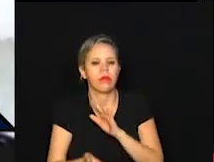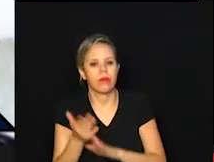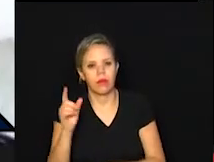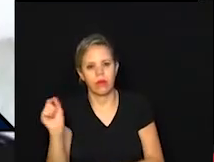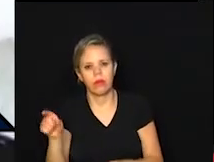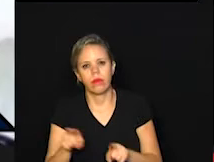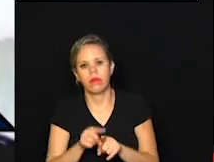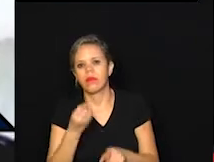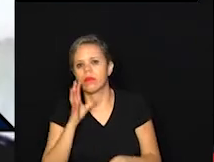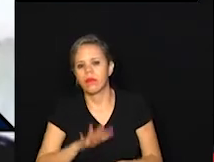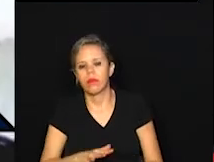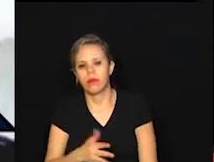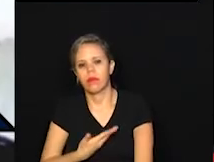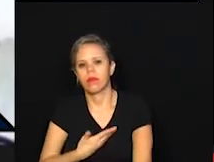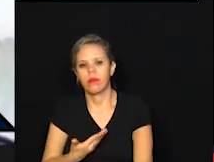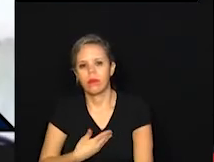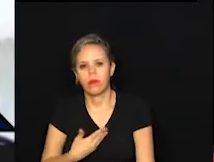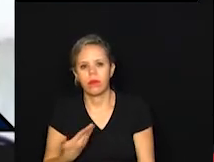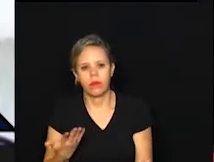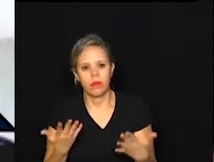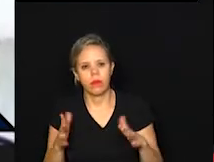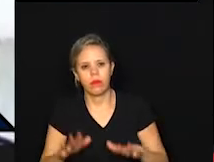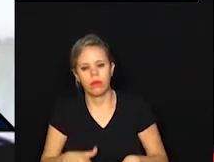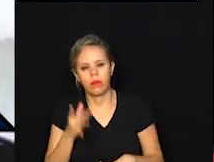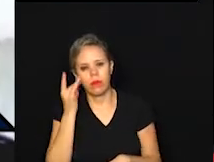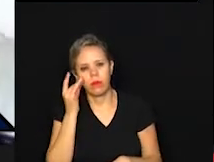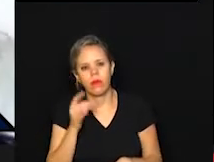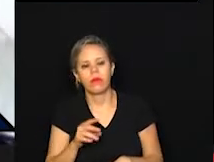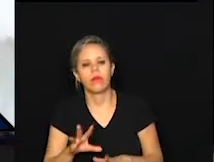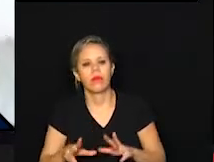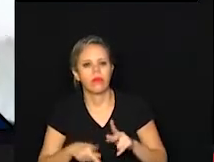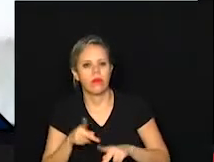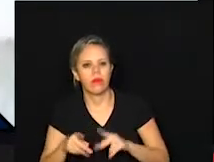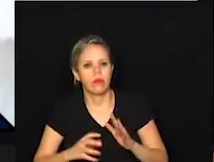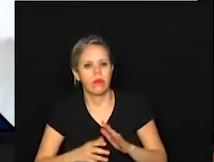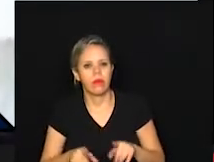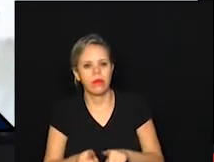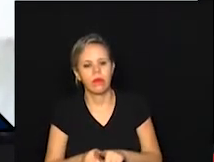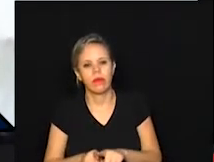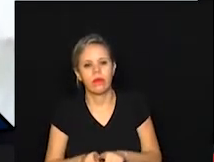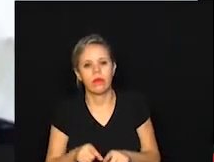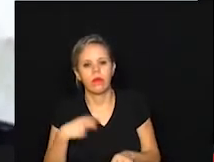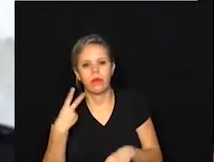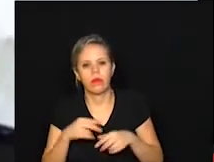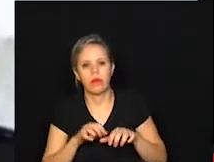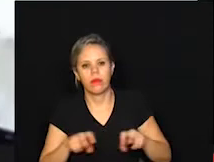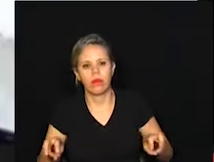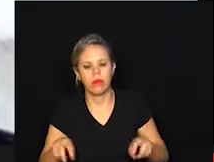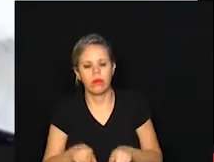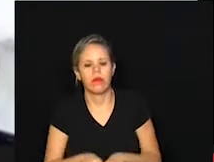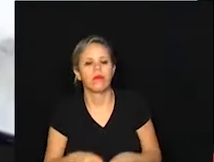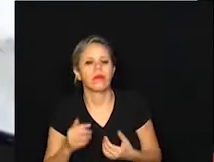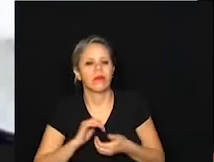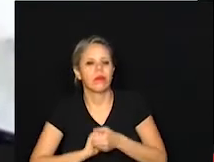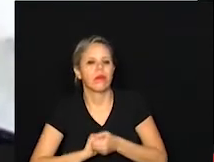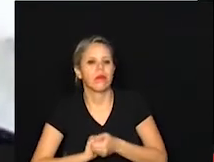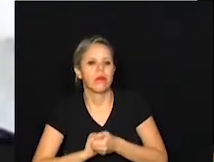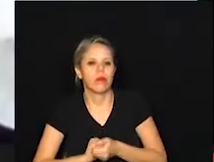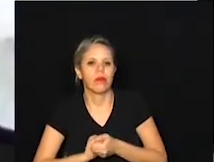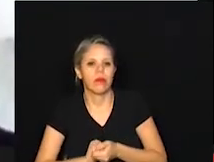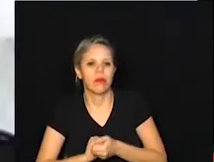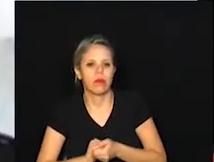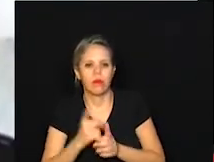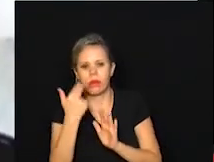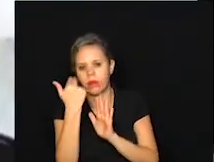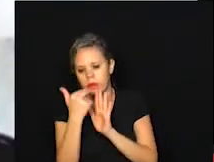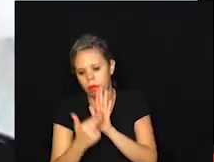Boa tarde aos colegas aqui de bancada e colegas também aqui do parlamento. Também cumprimento também os